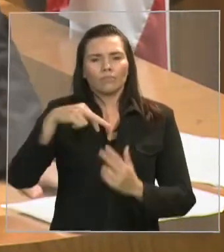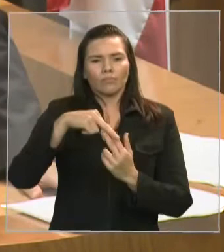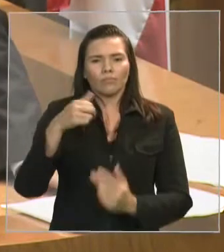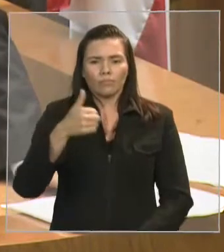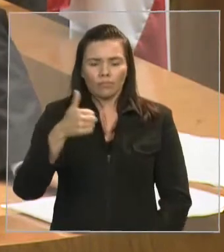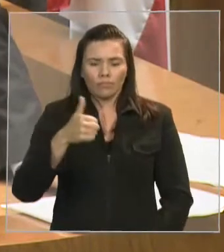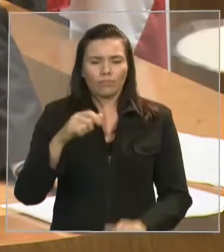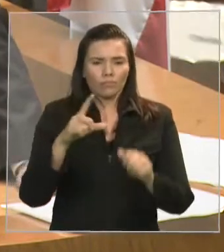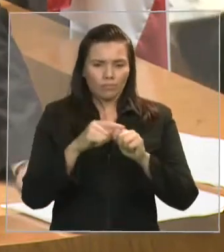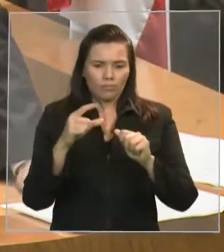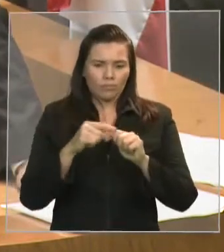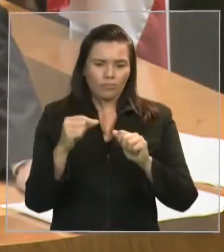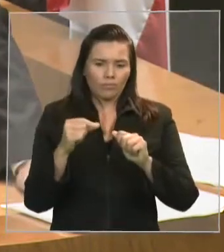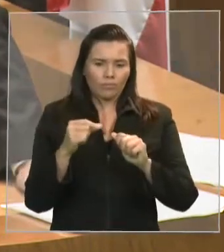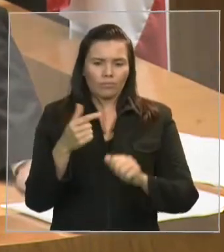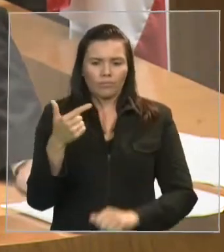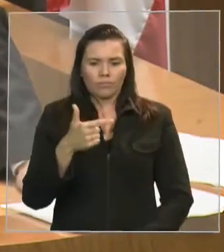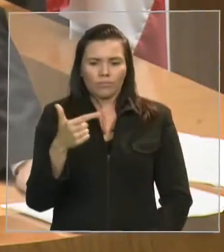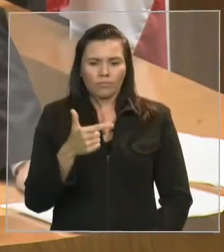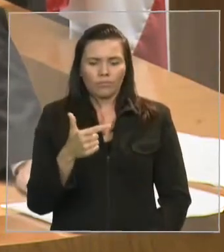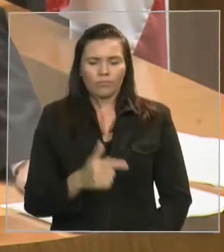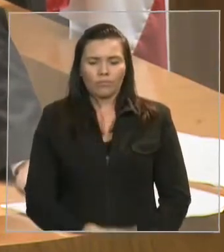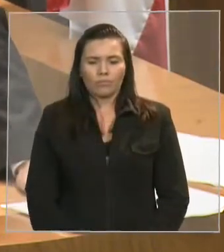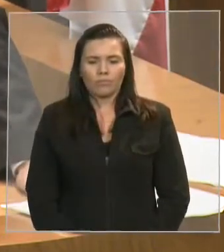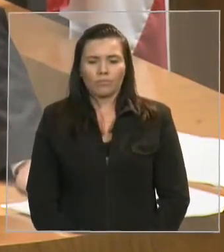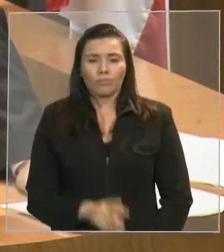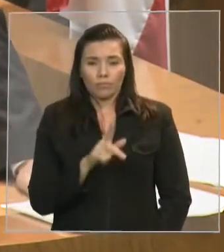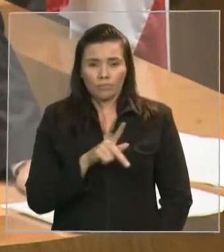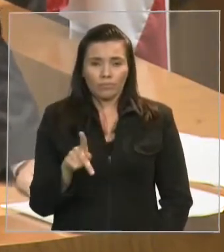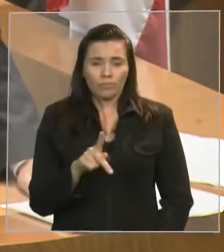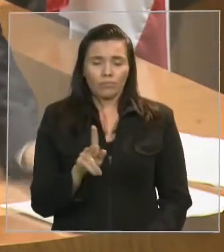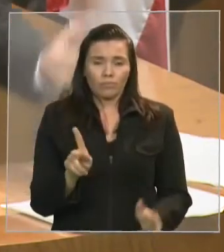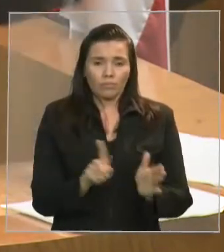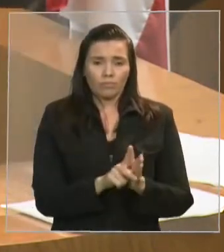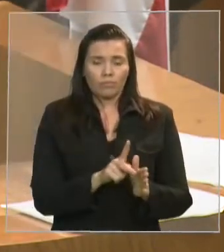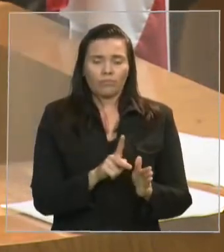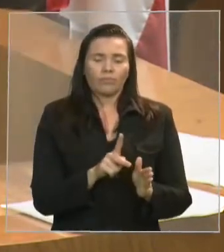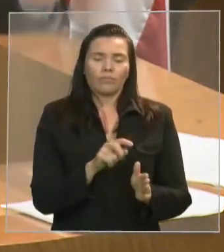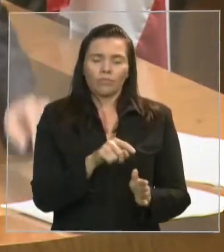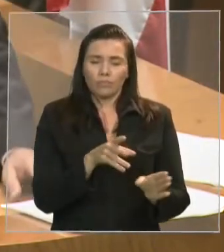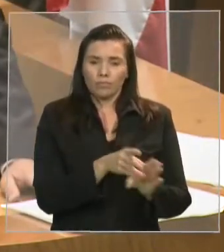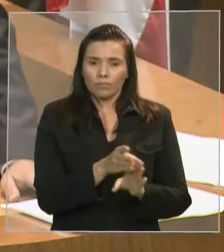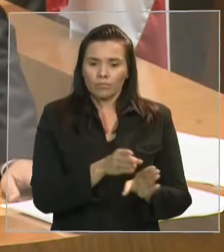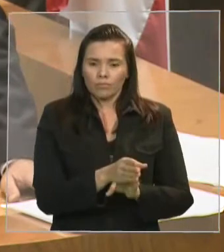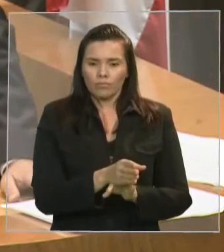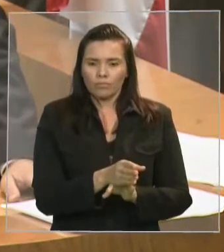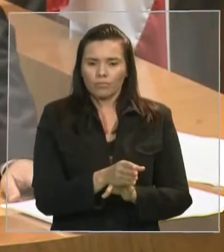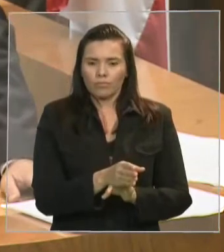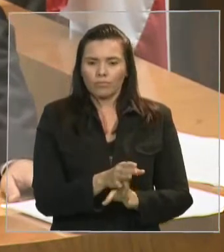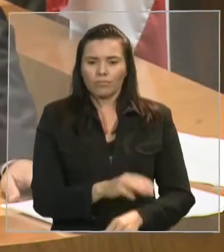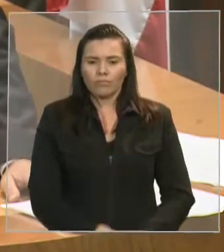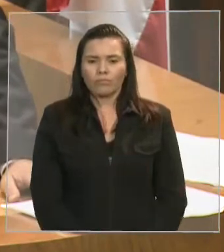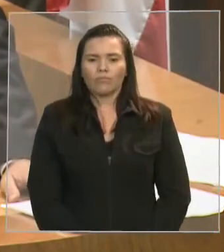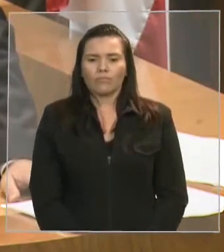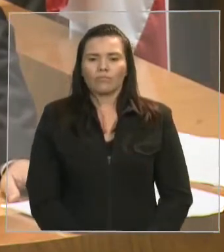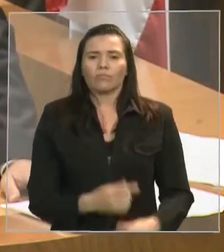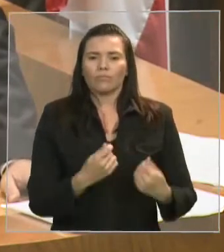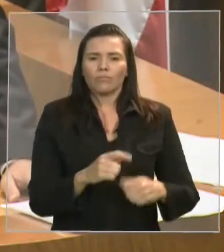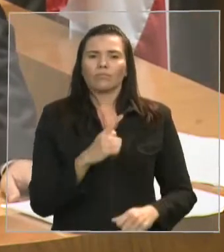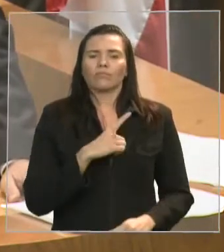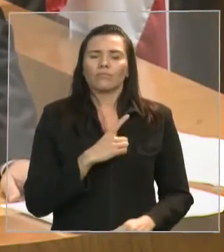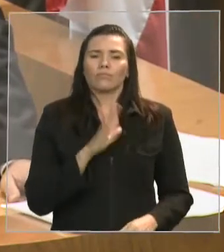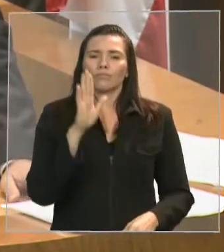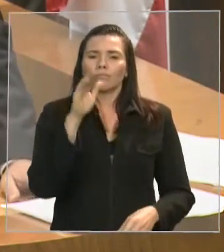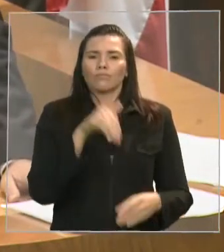do artigo 2º, e diz o seguinte: o presidente do Conselho será escolhido por meio de eleição